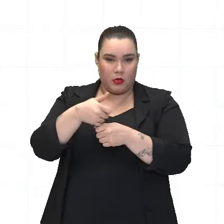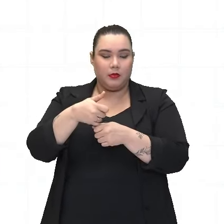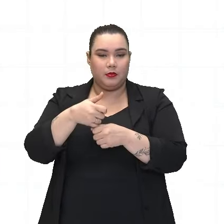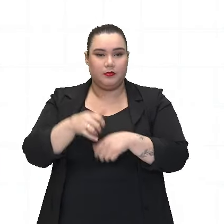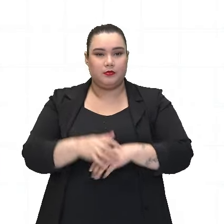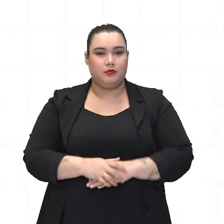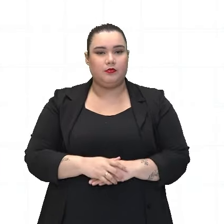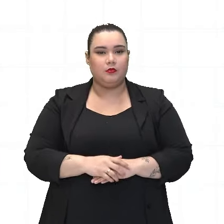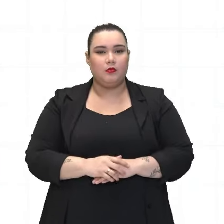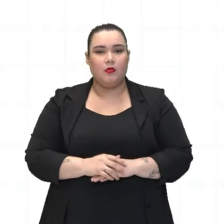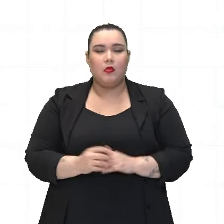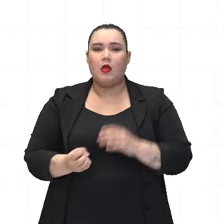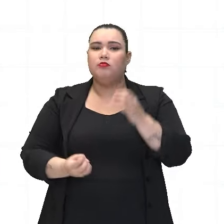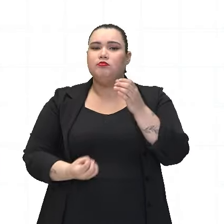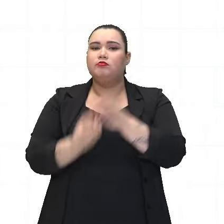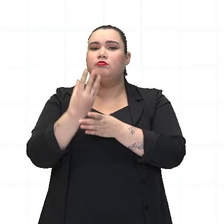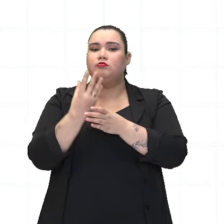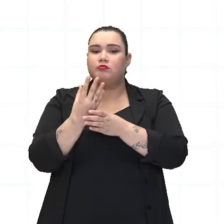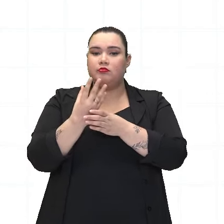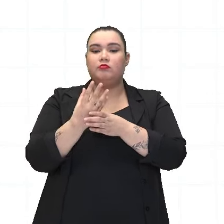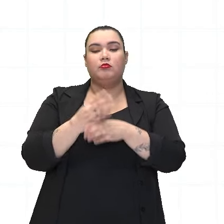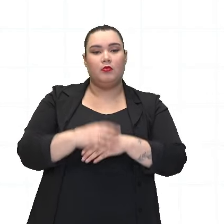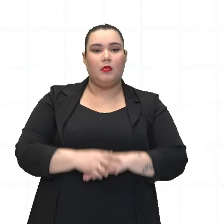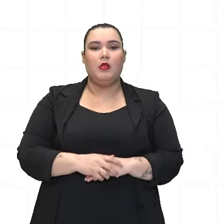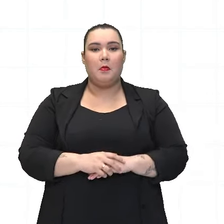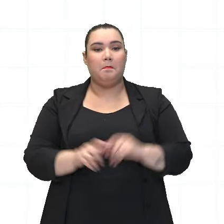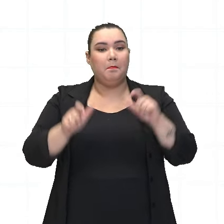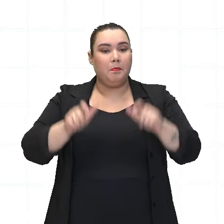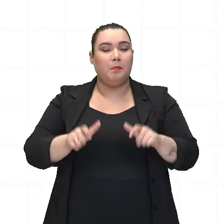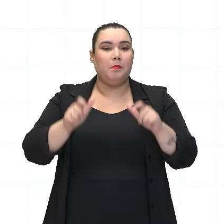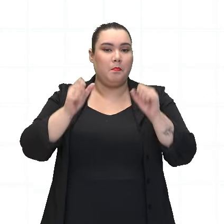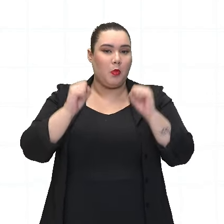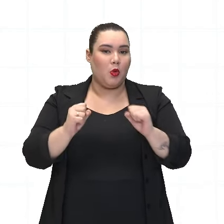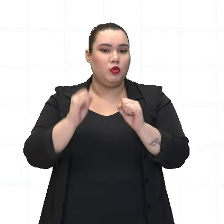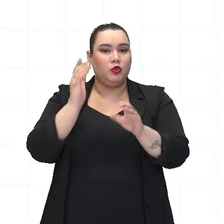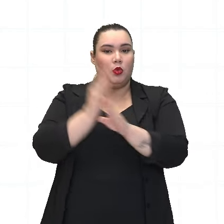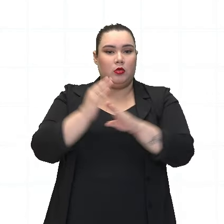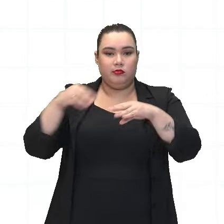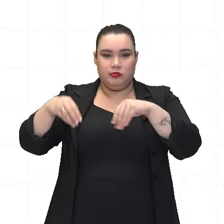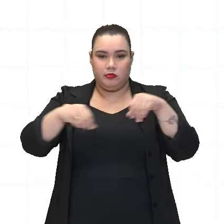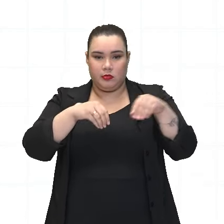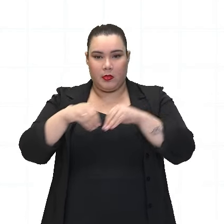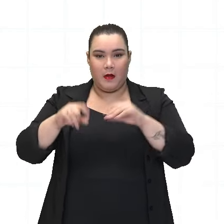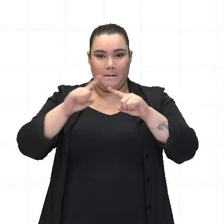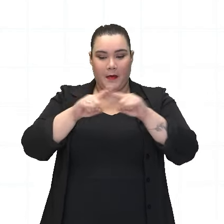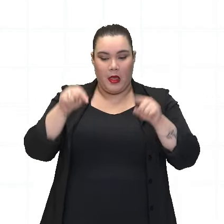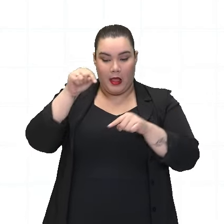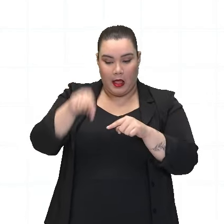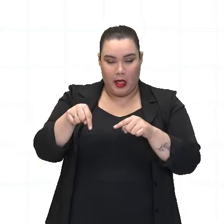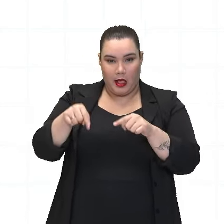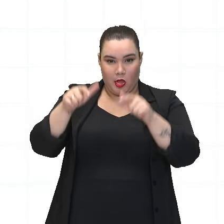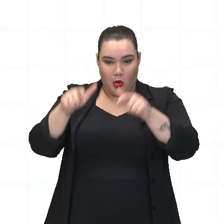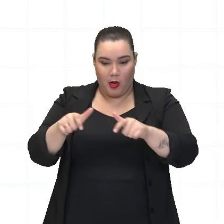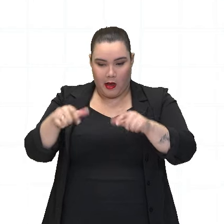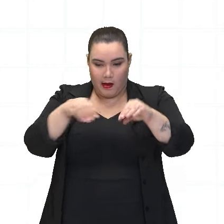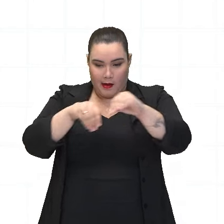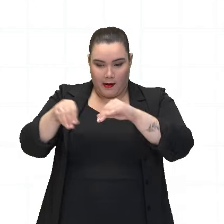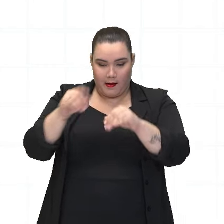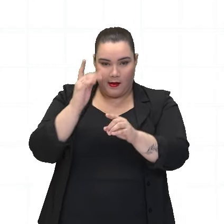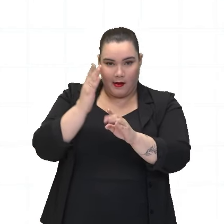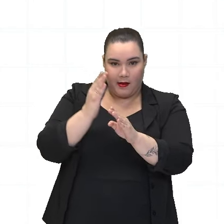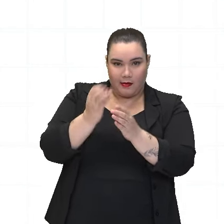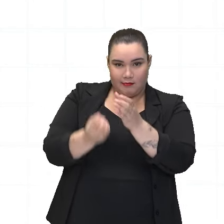diamante. O diamante pode ser encontrado na superfície terrestre, mas não é nesse local que ele é formado.